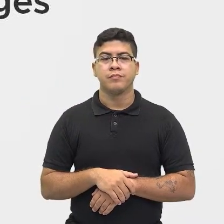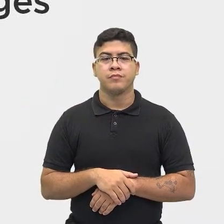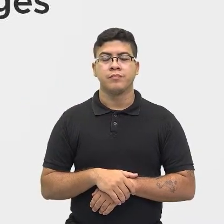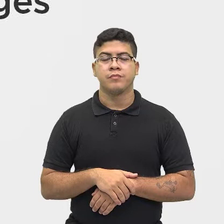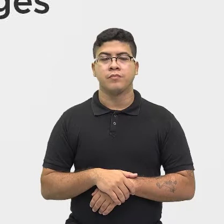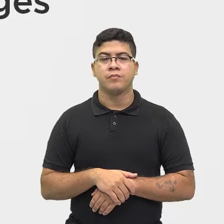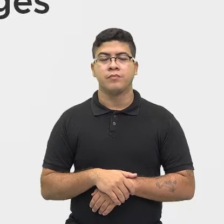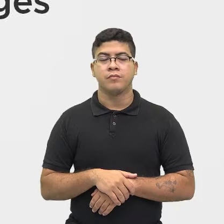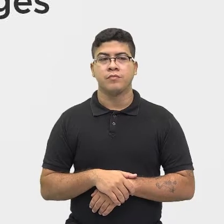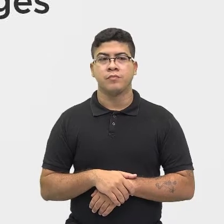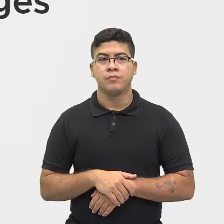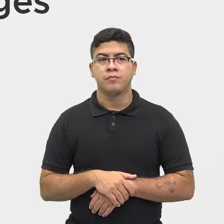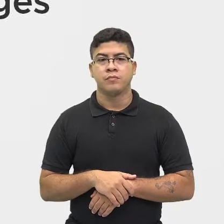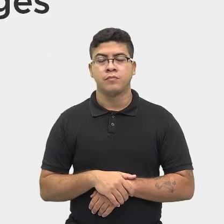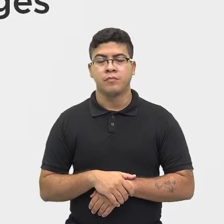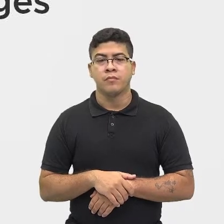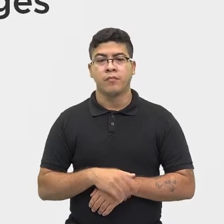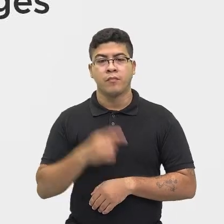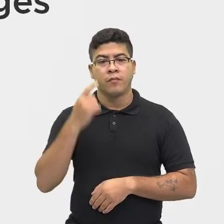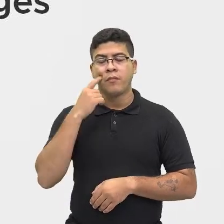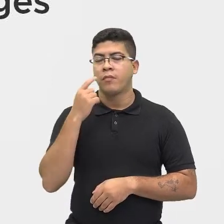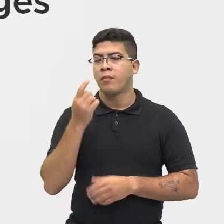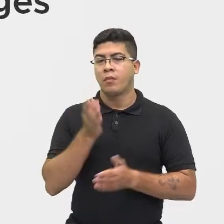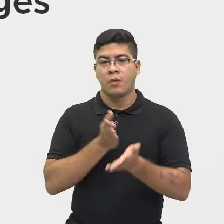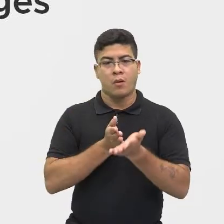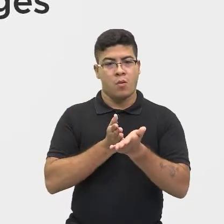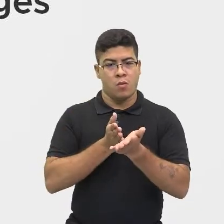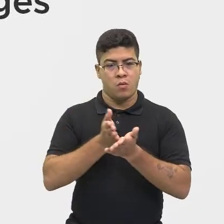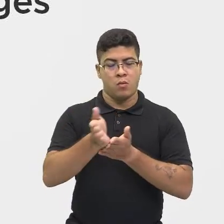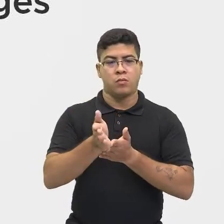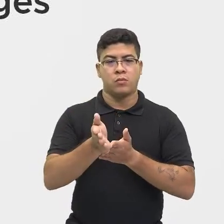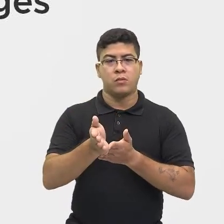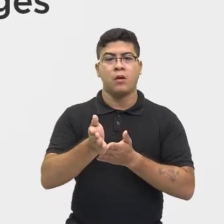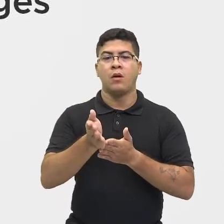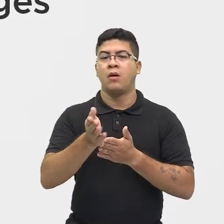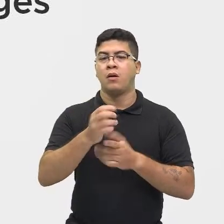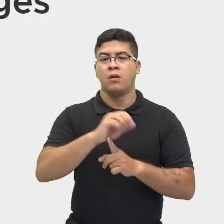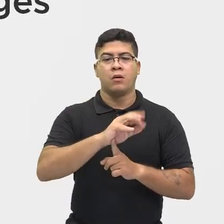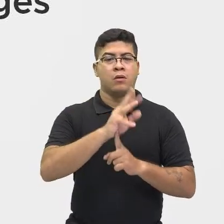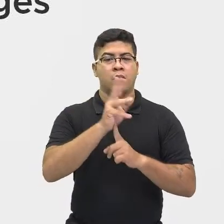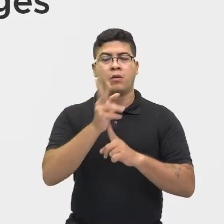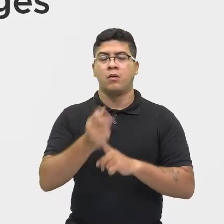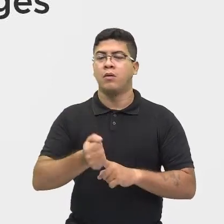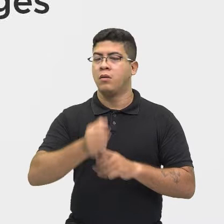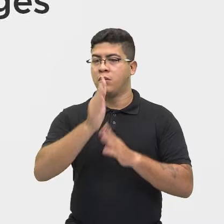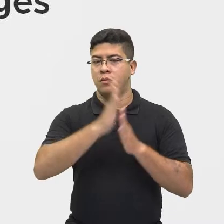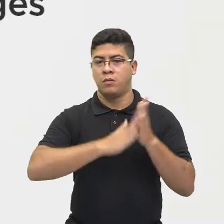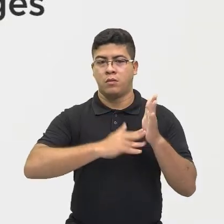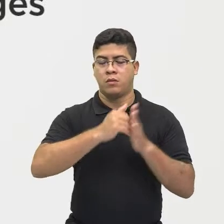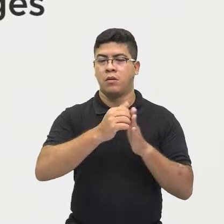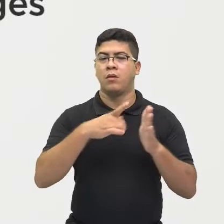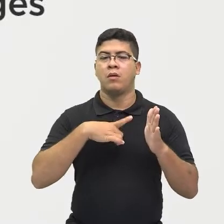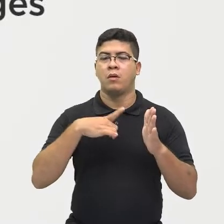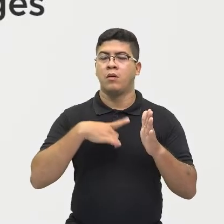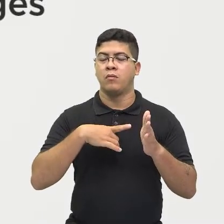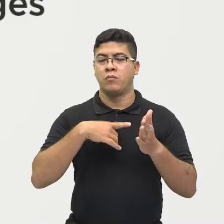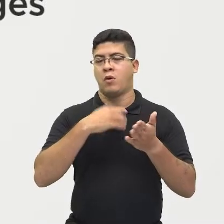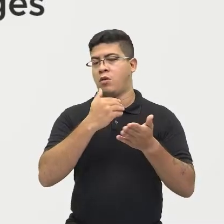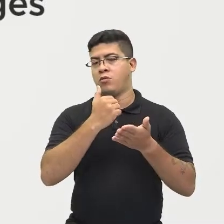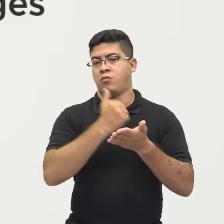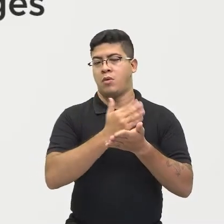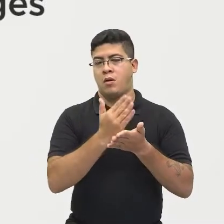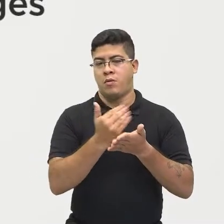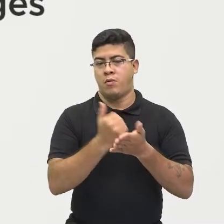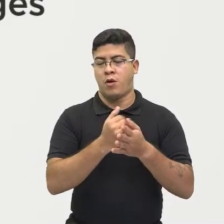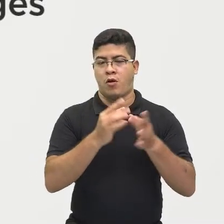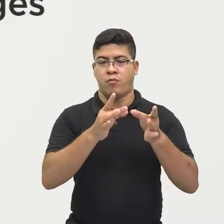cubismo, esta corrente estética própria, olha só, da pintura, ela propunha decompor as formas em